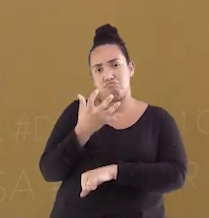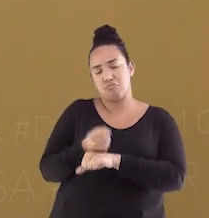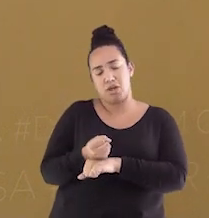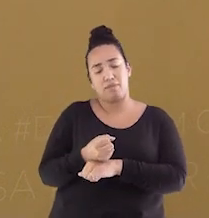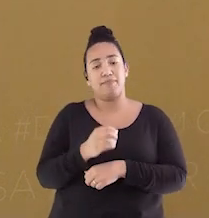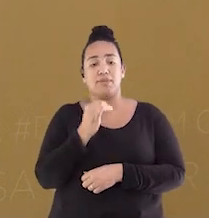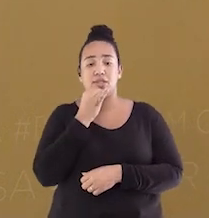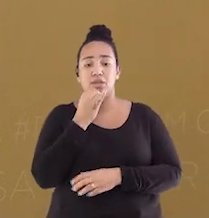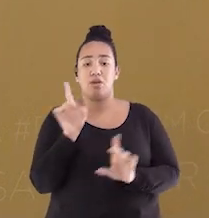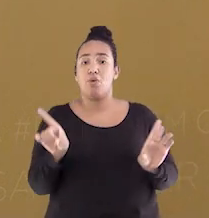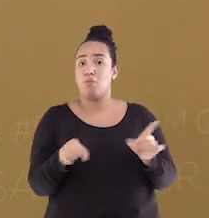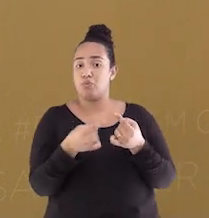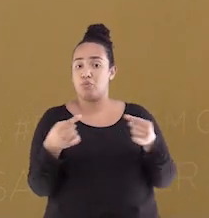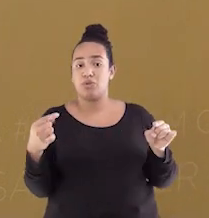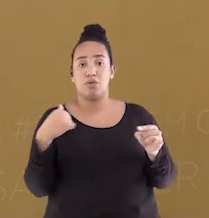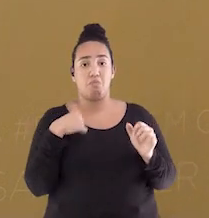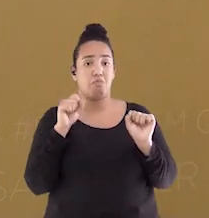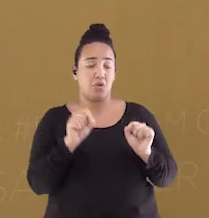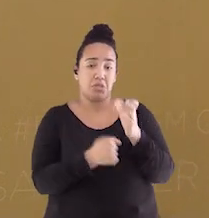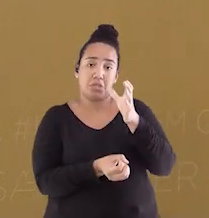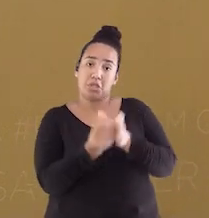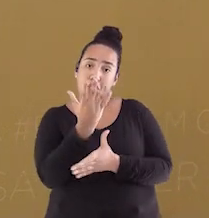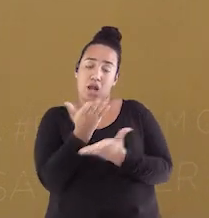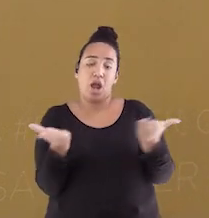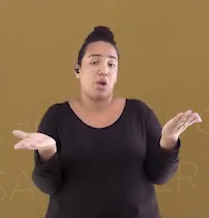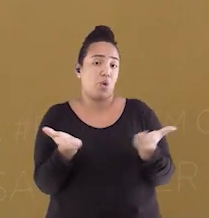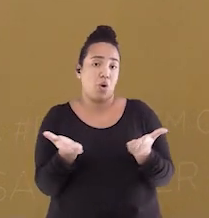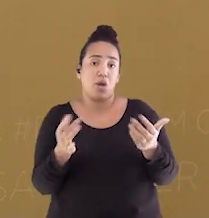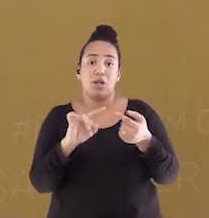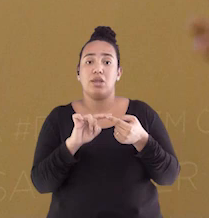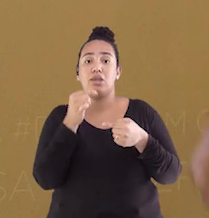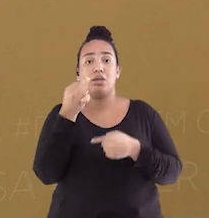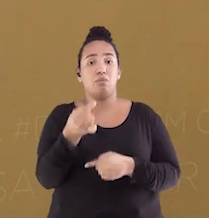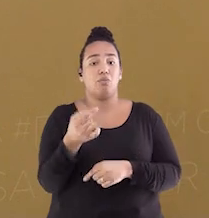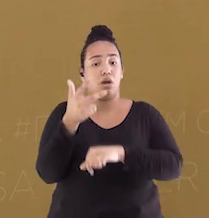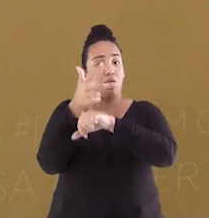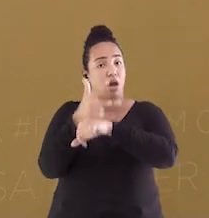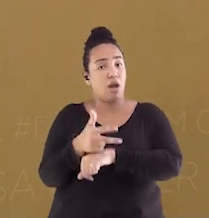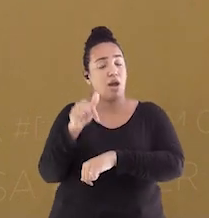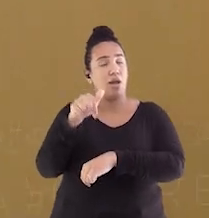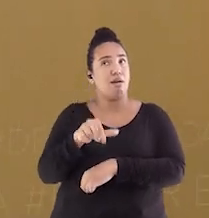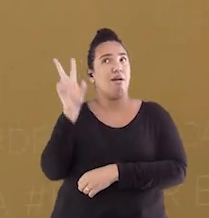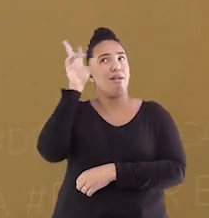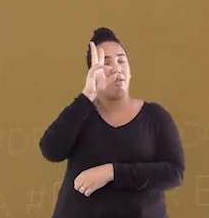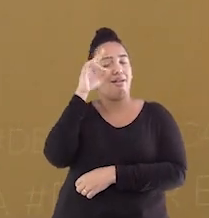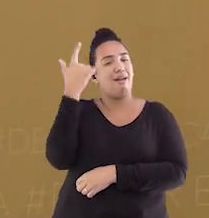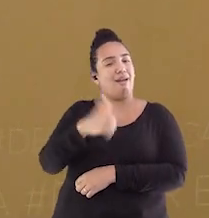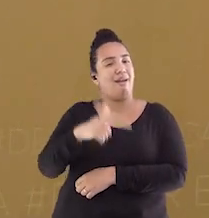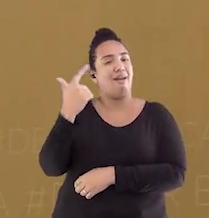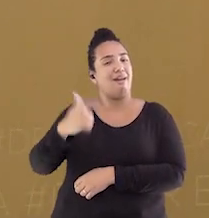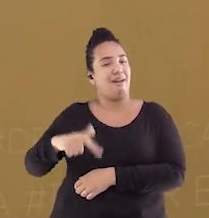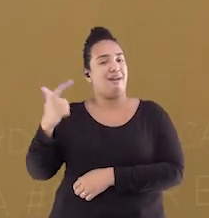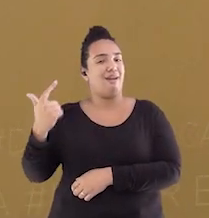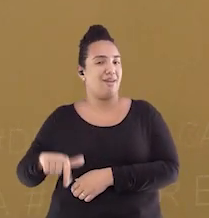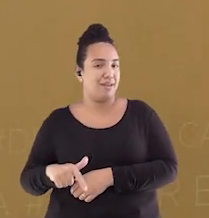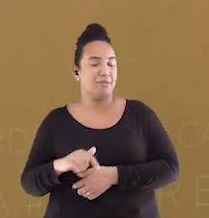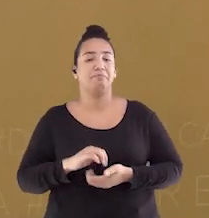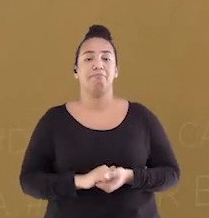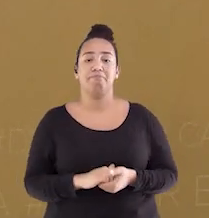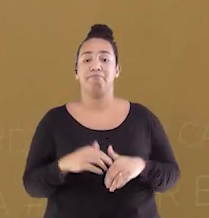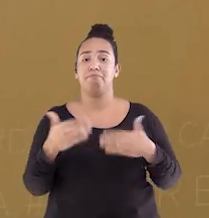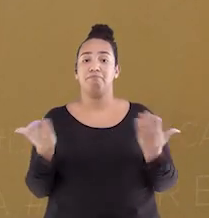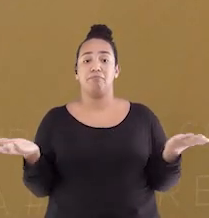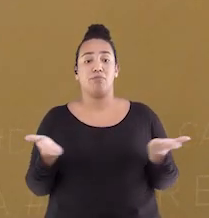aqui e gravar na mesma hora para que eu possa ouvir, me lembrar e repetir várias vezes depois. A modernidade trouxe